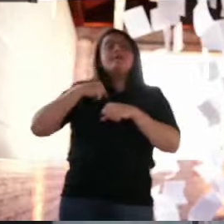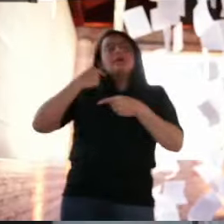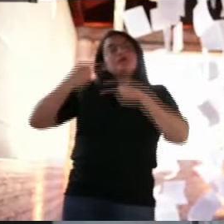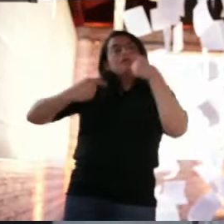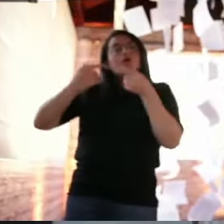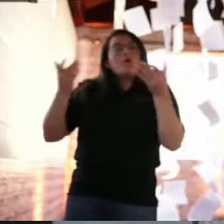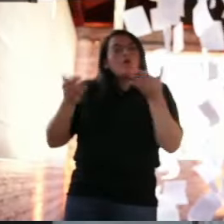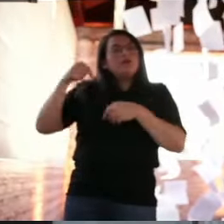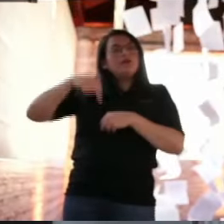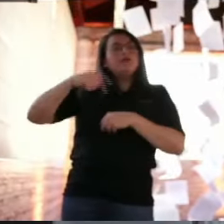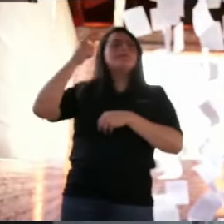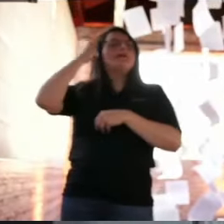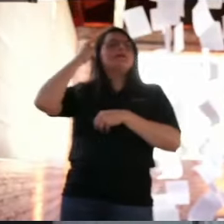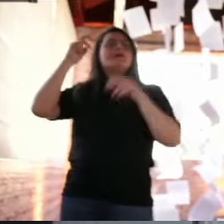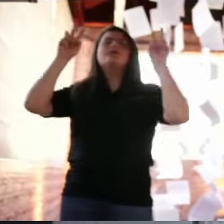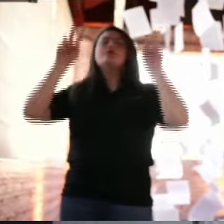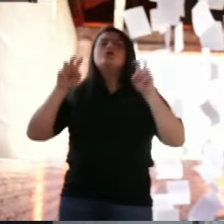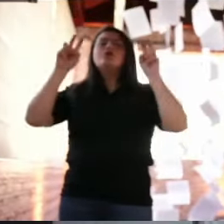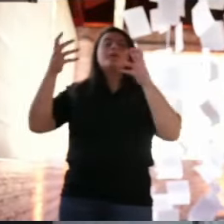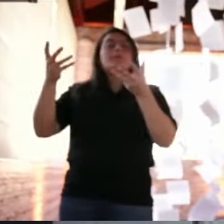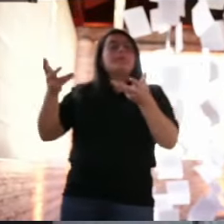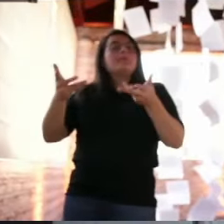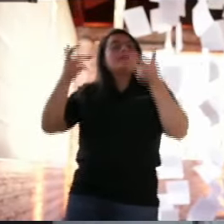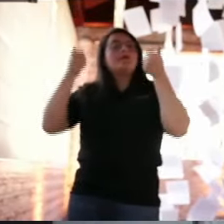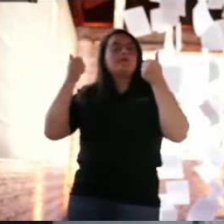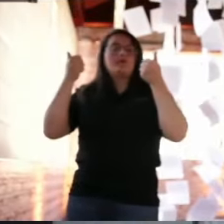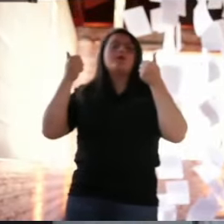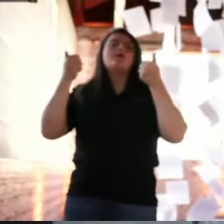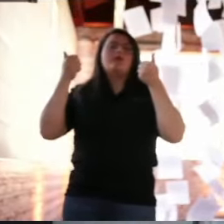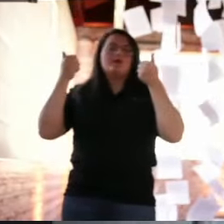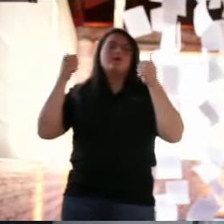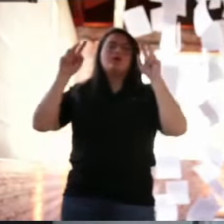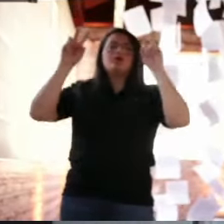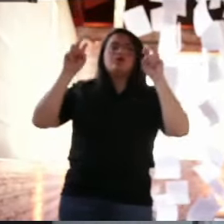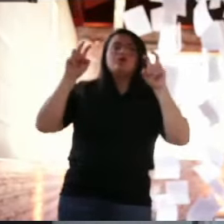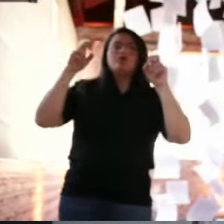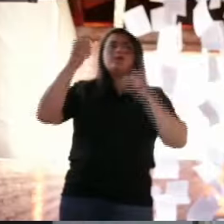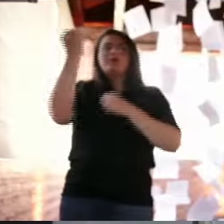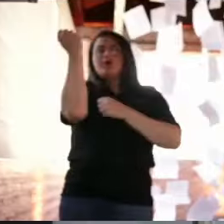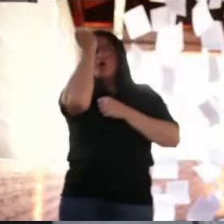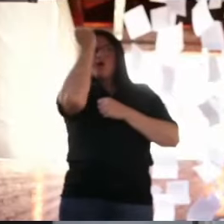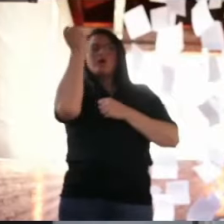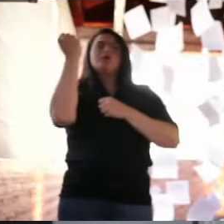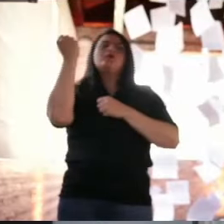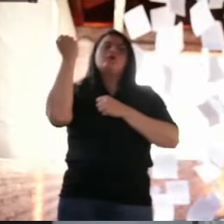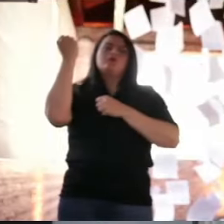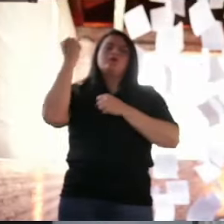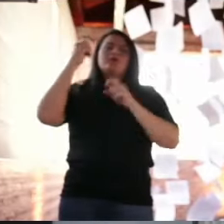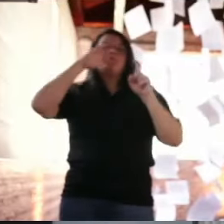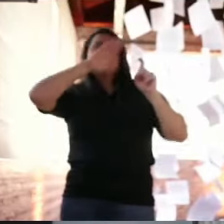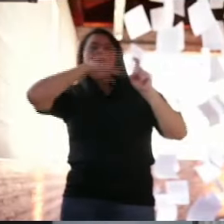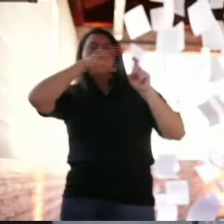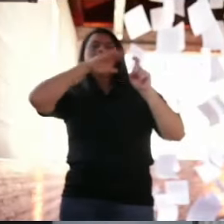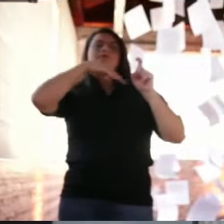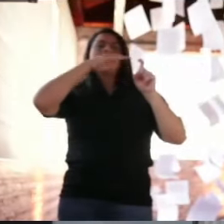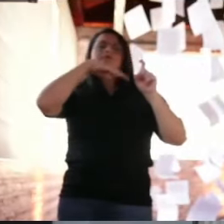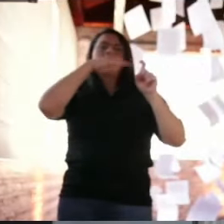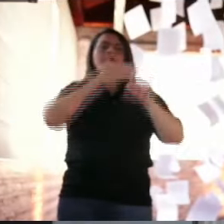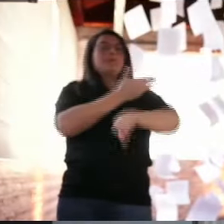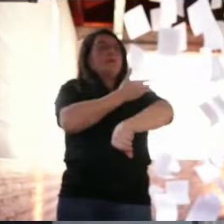hoje para pensar nessa maravilhosa proposição né de rótulos preconceitos estereótipos é pensar